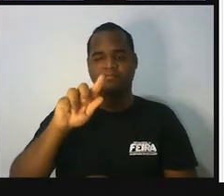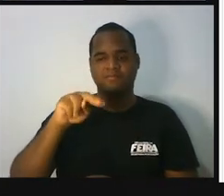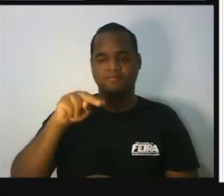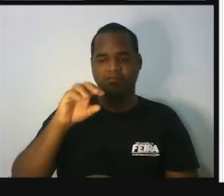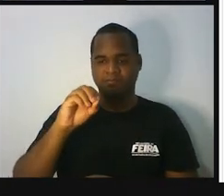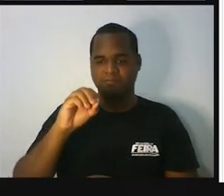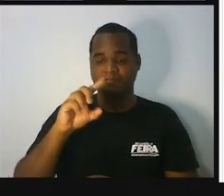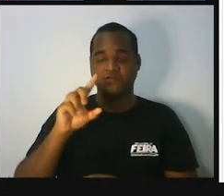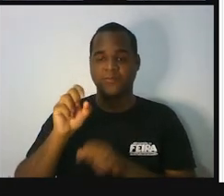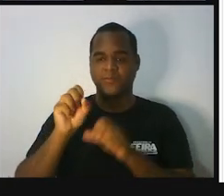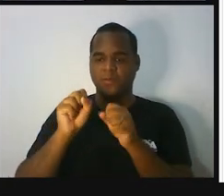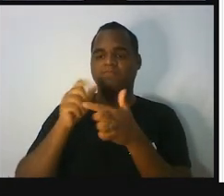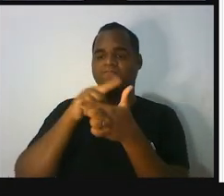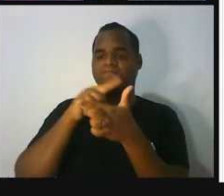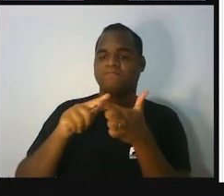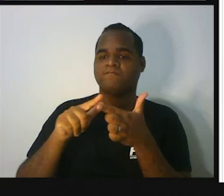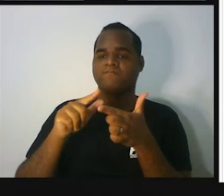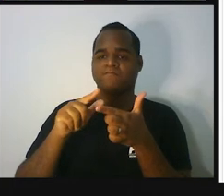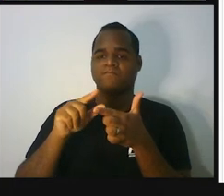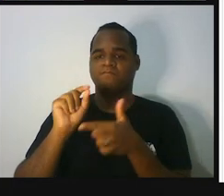em 1,